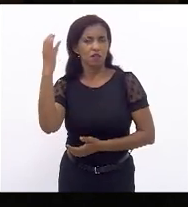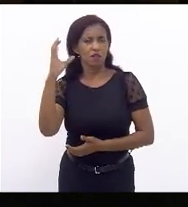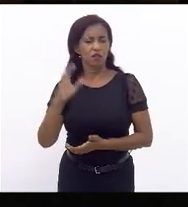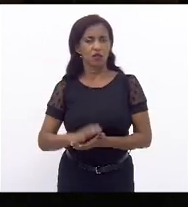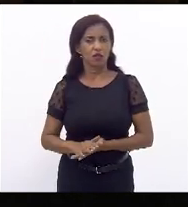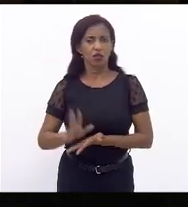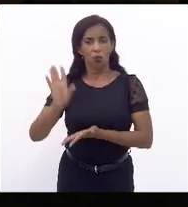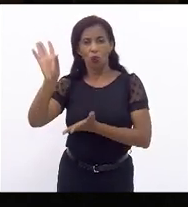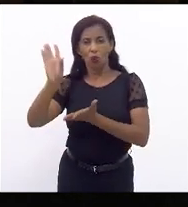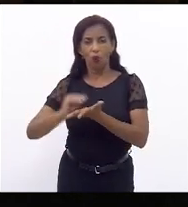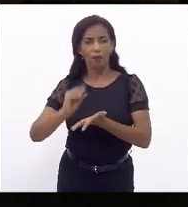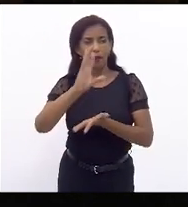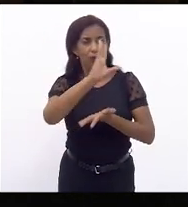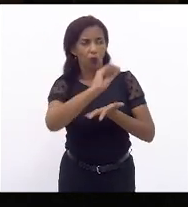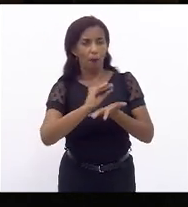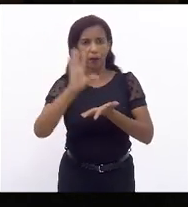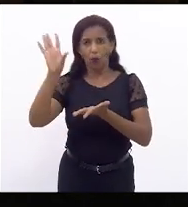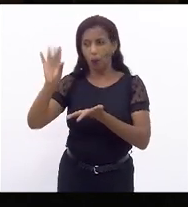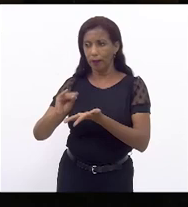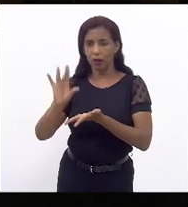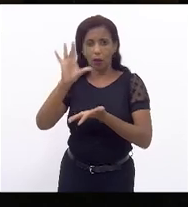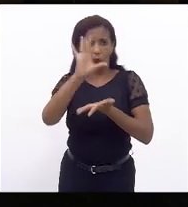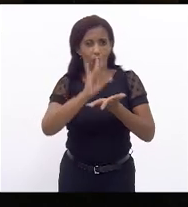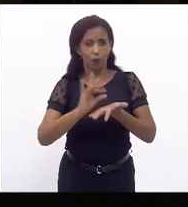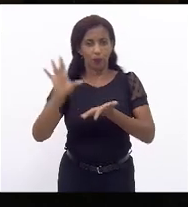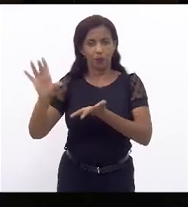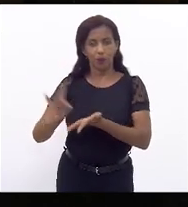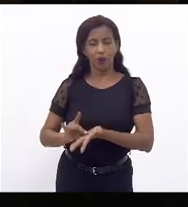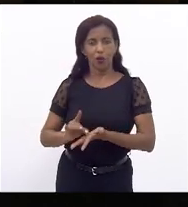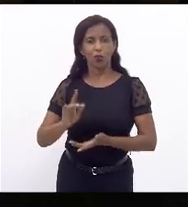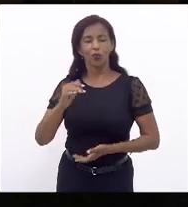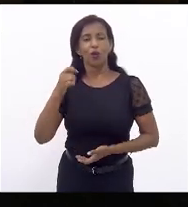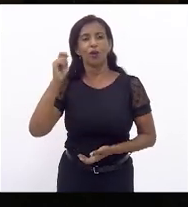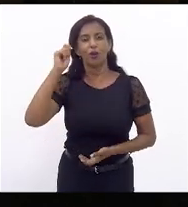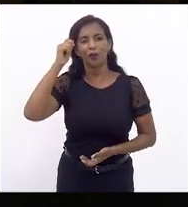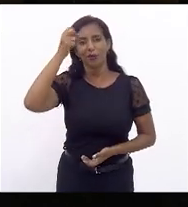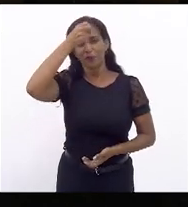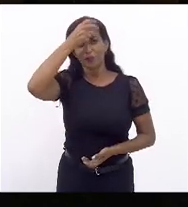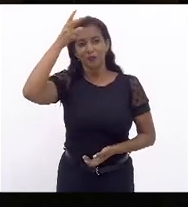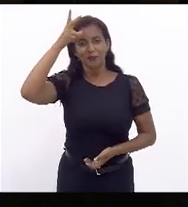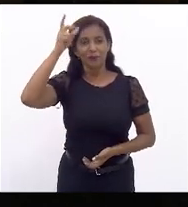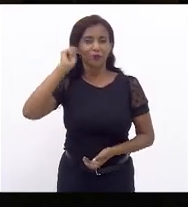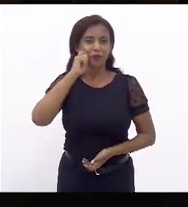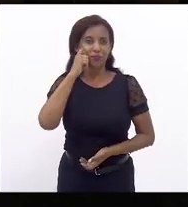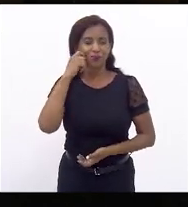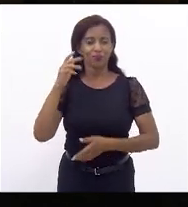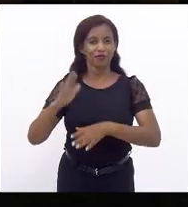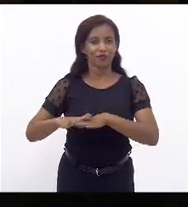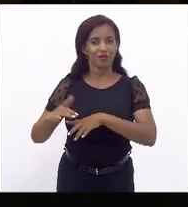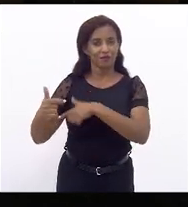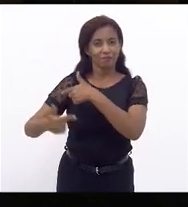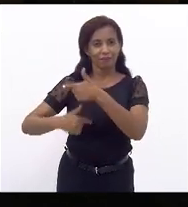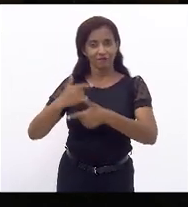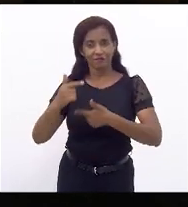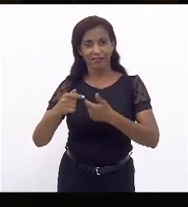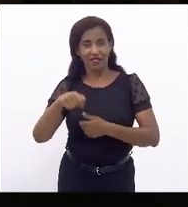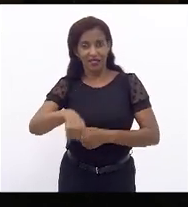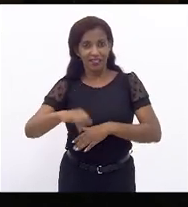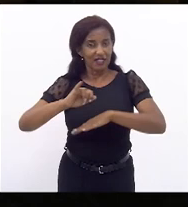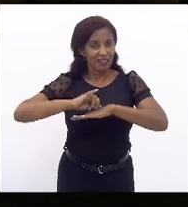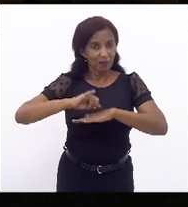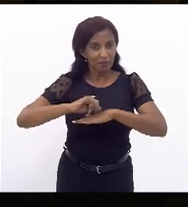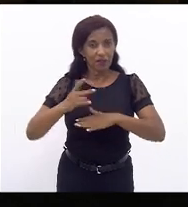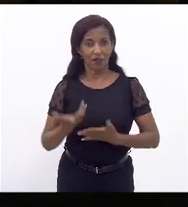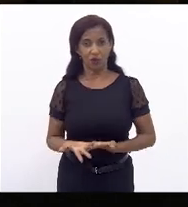estão copiando e colando o que o tiranete Eduardo Paes está fazendo aqui na capital no que